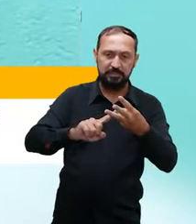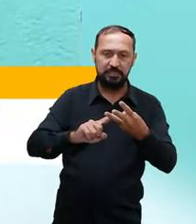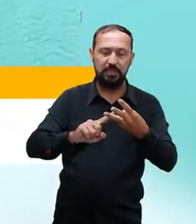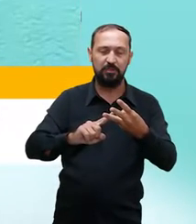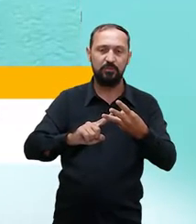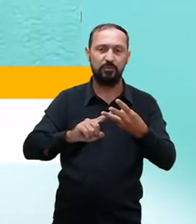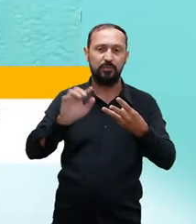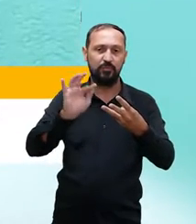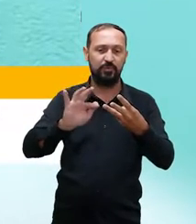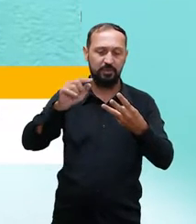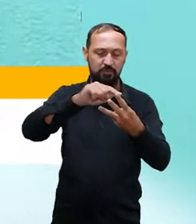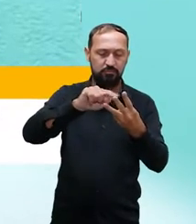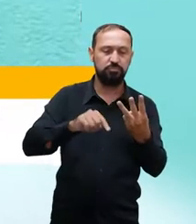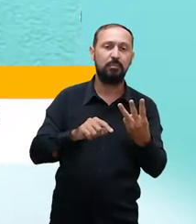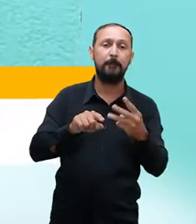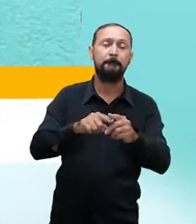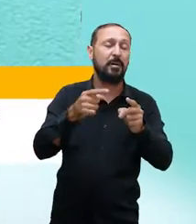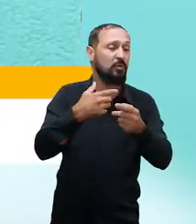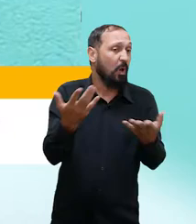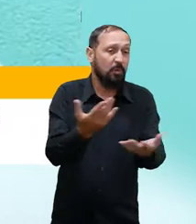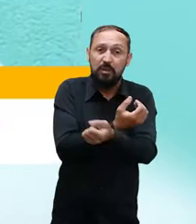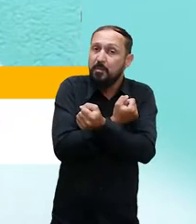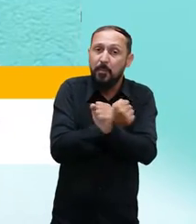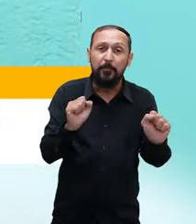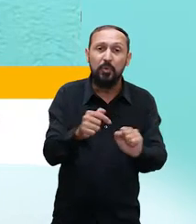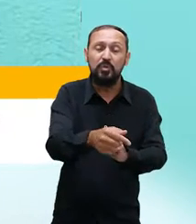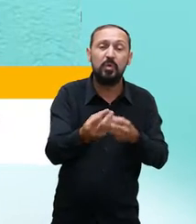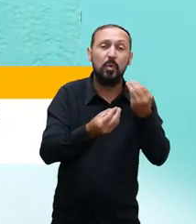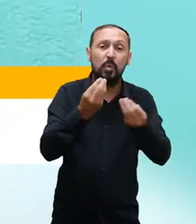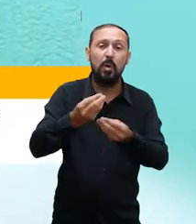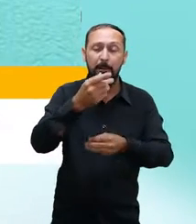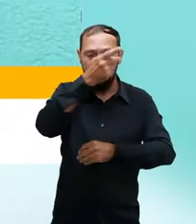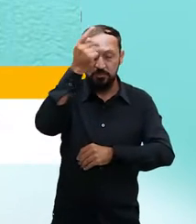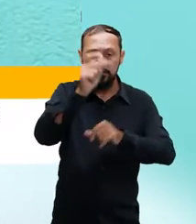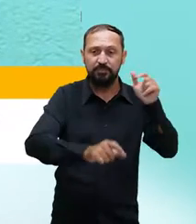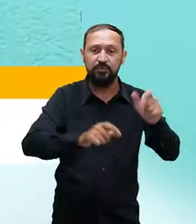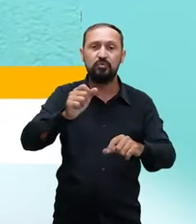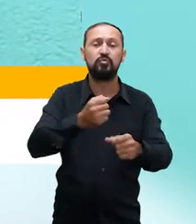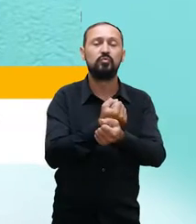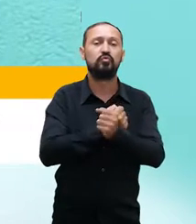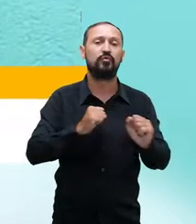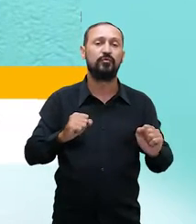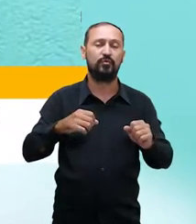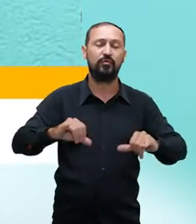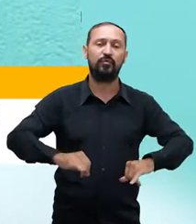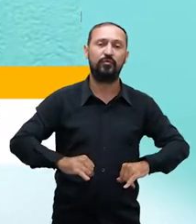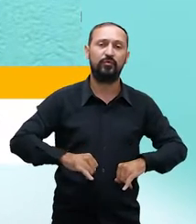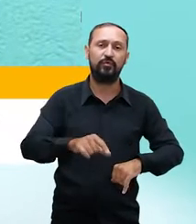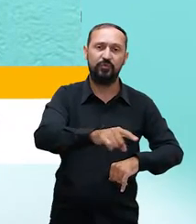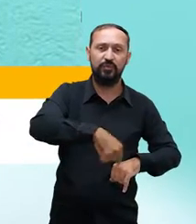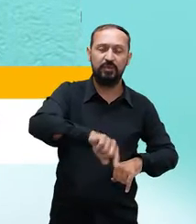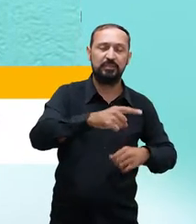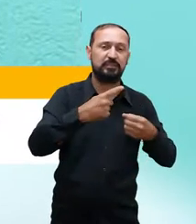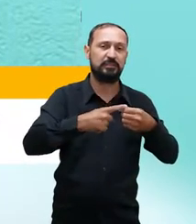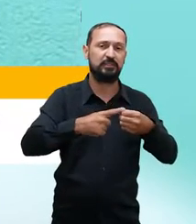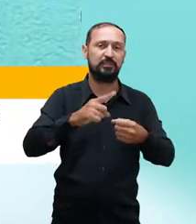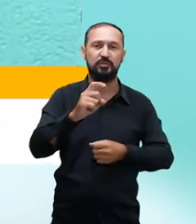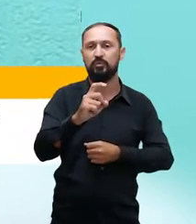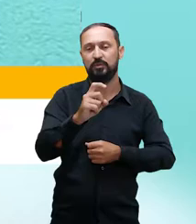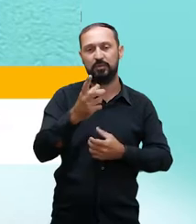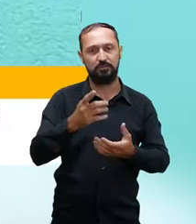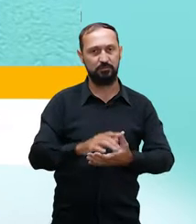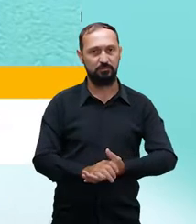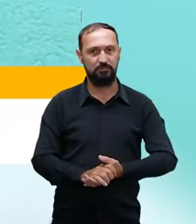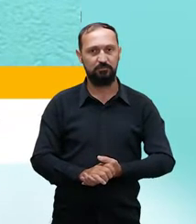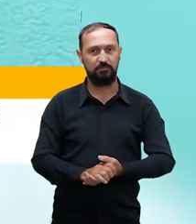mas precisamos de tomar uma certa providência, porque está insuportável o sofrimento das pessoas aqui na nossa